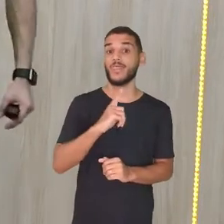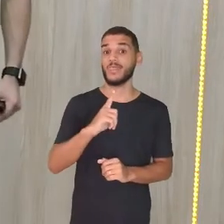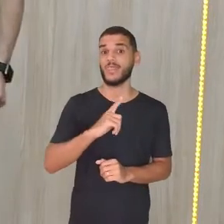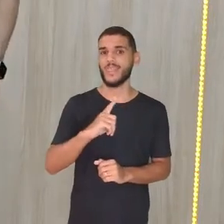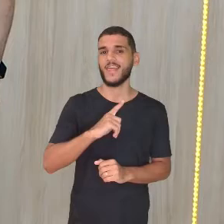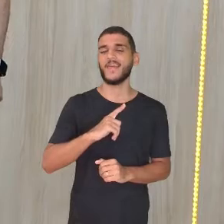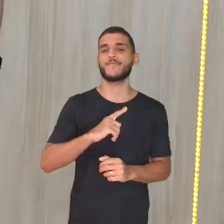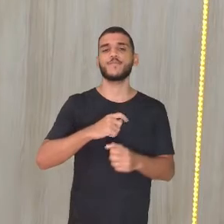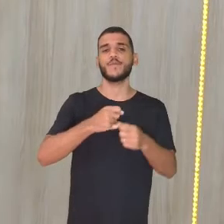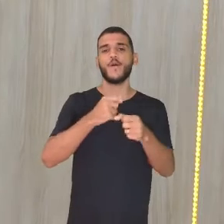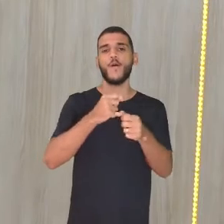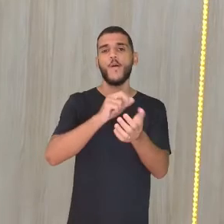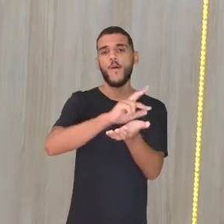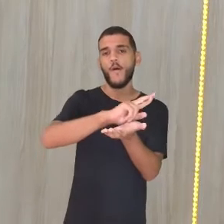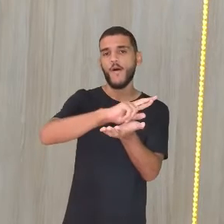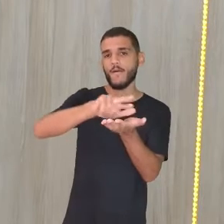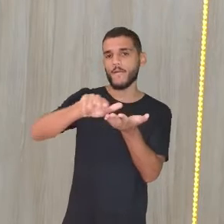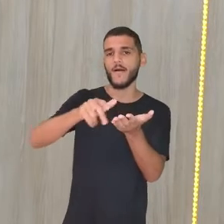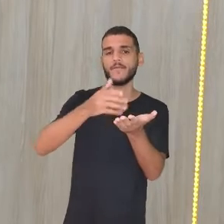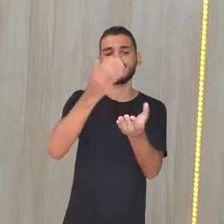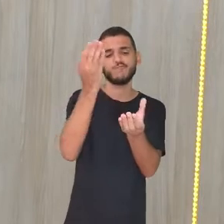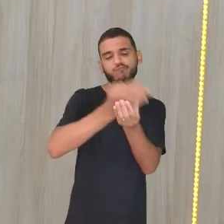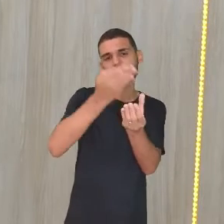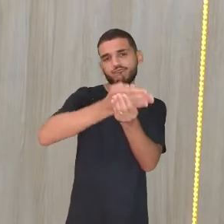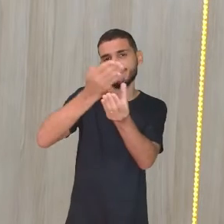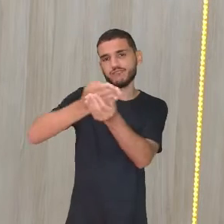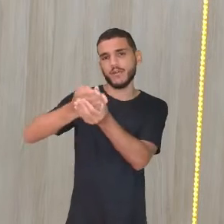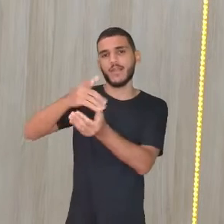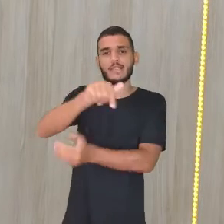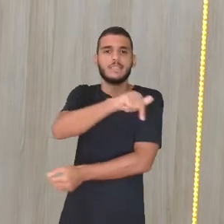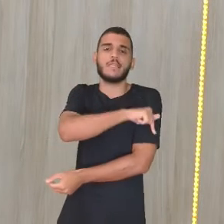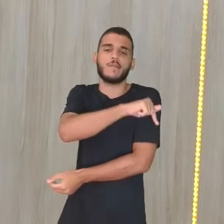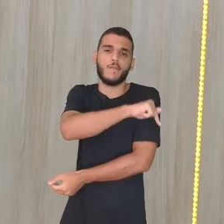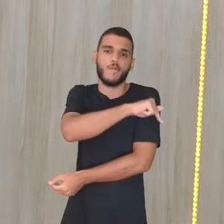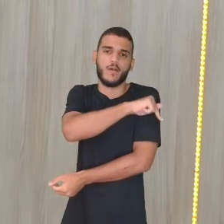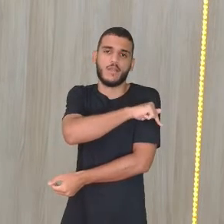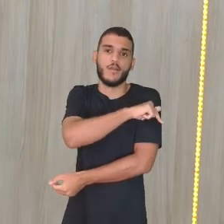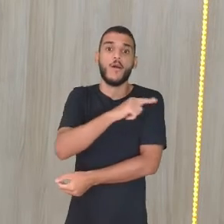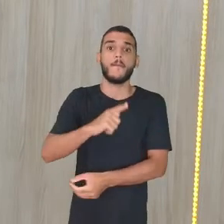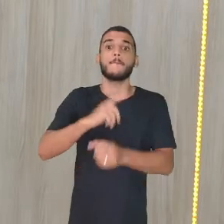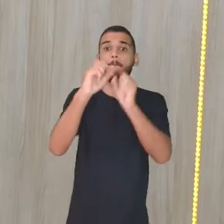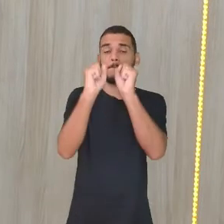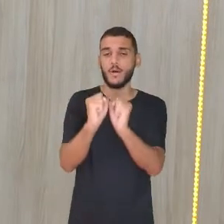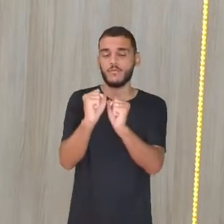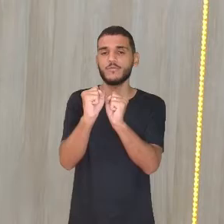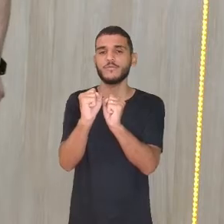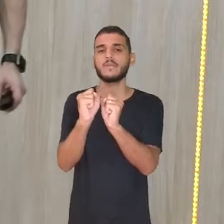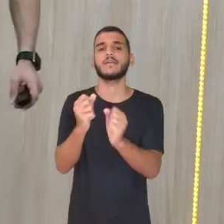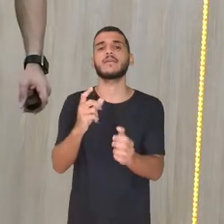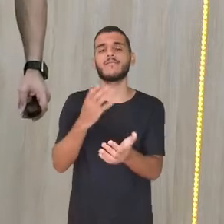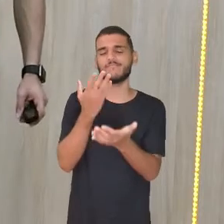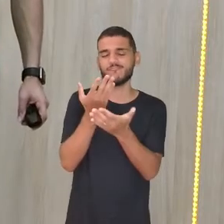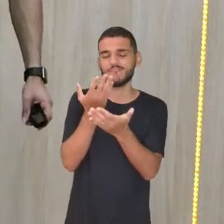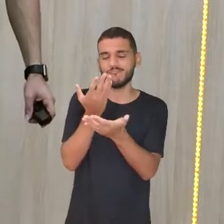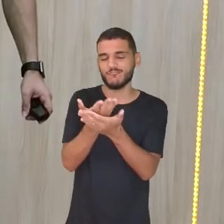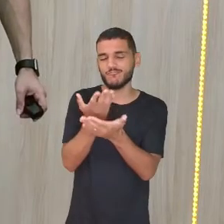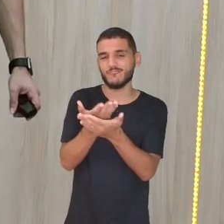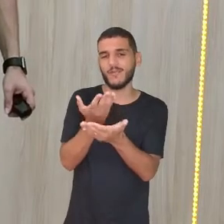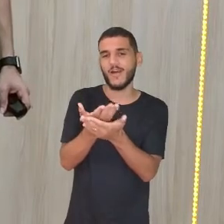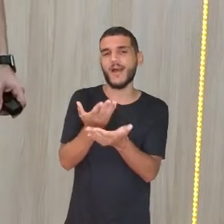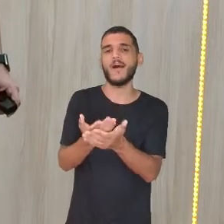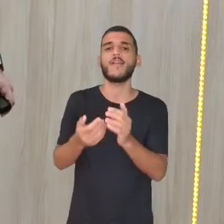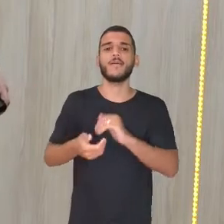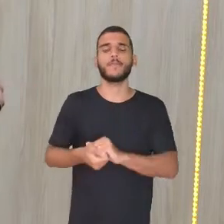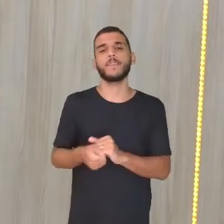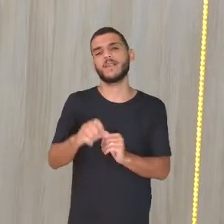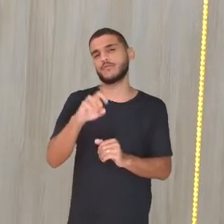ano, onde você pode acompanhar e assistir aí toda a nossa aula, certo? Não só de matemática,